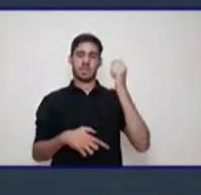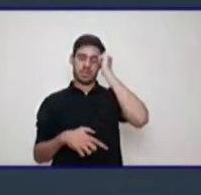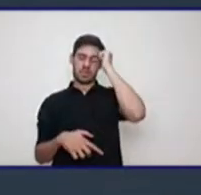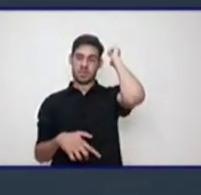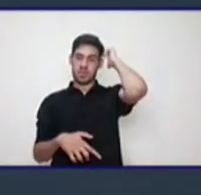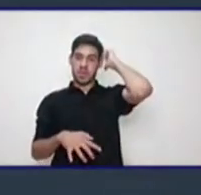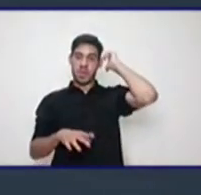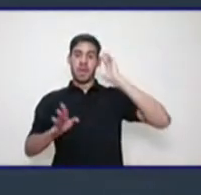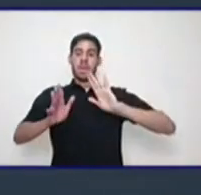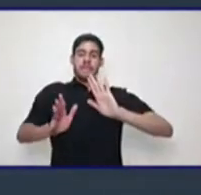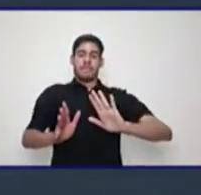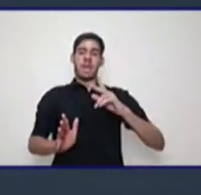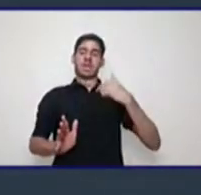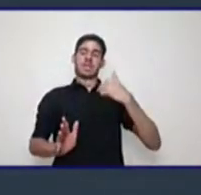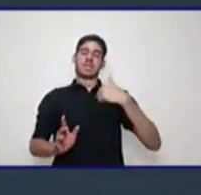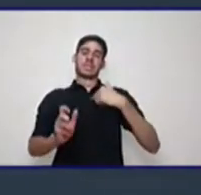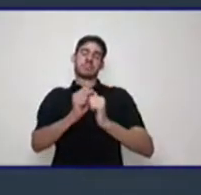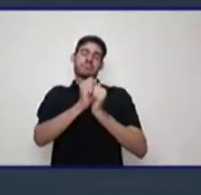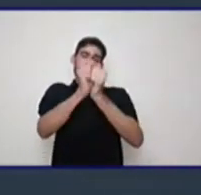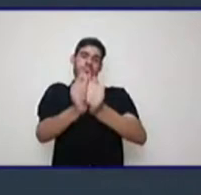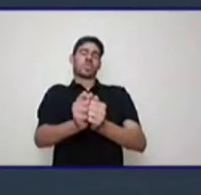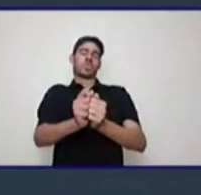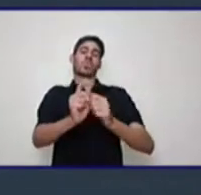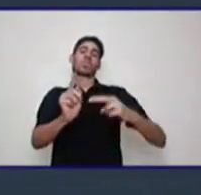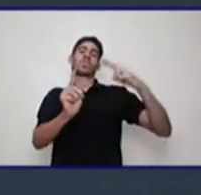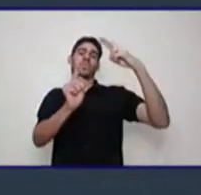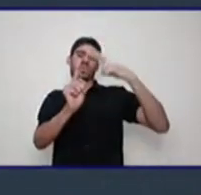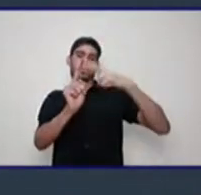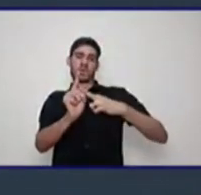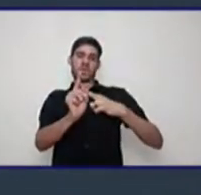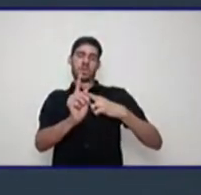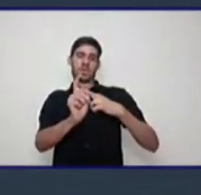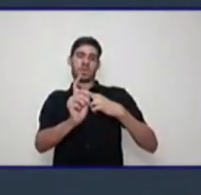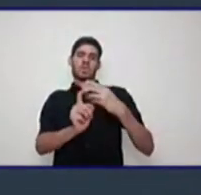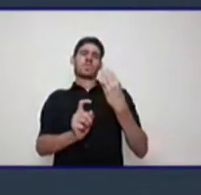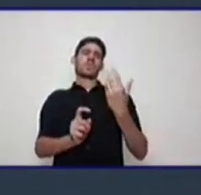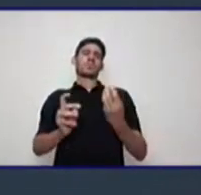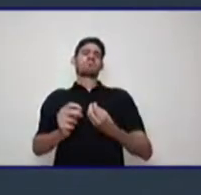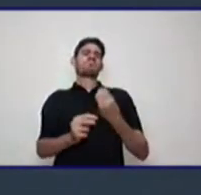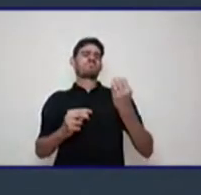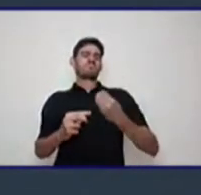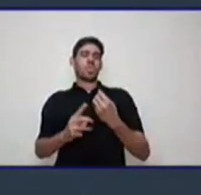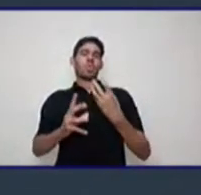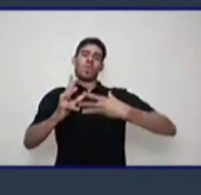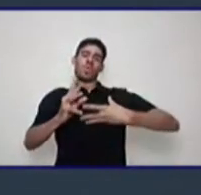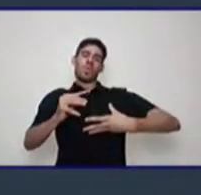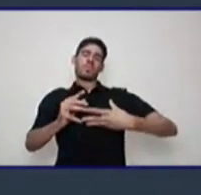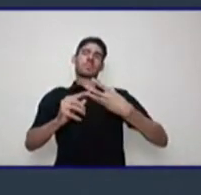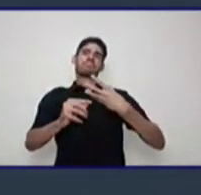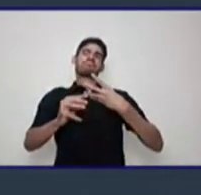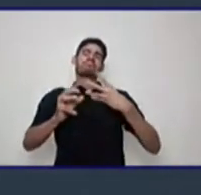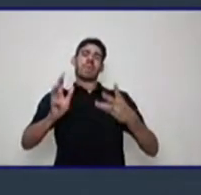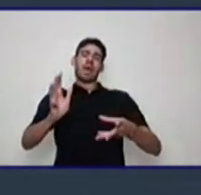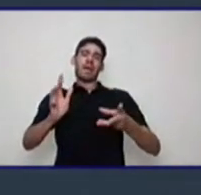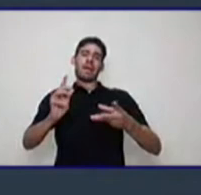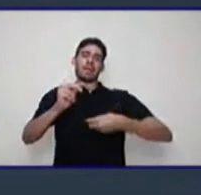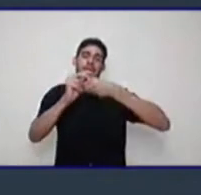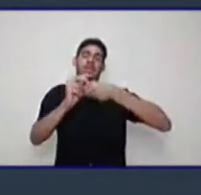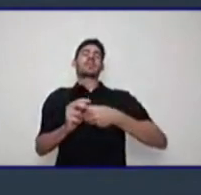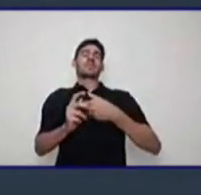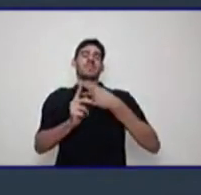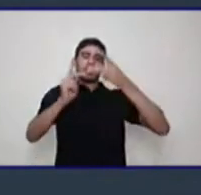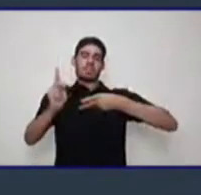mas vou seguir o eminente relator com acréscimo dessas brevíssimas